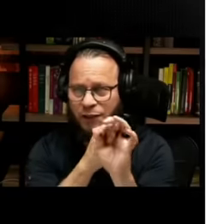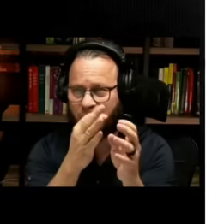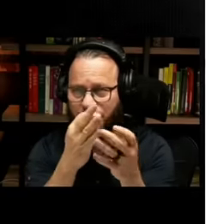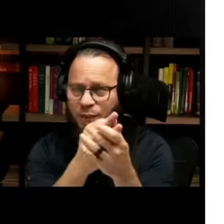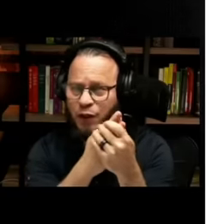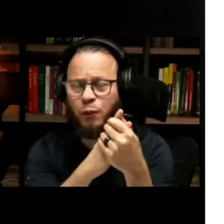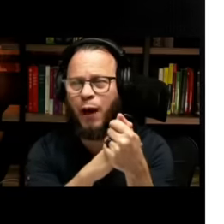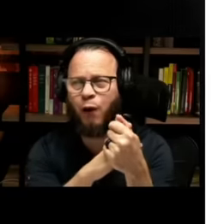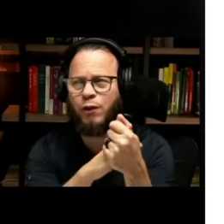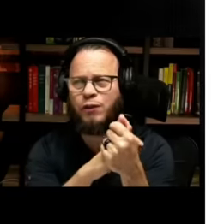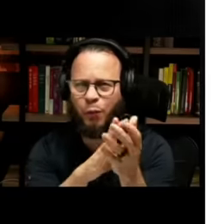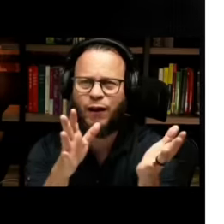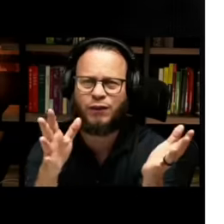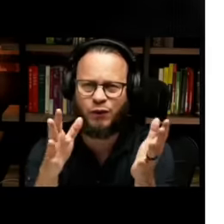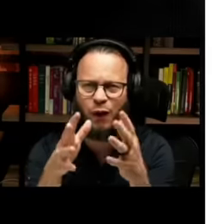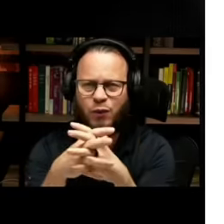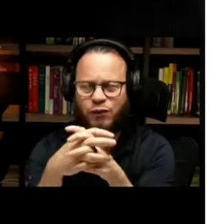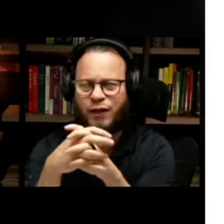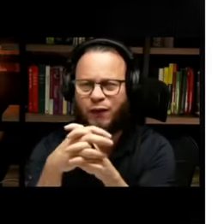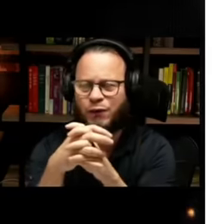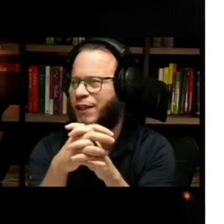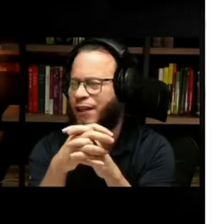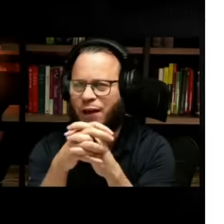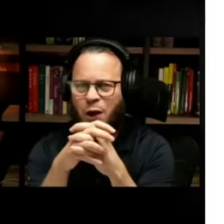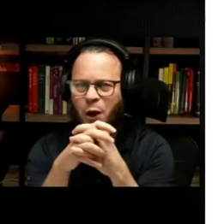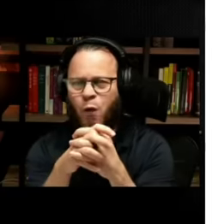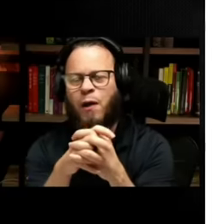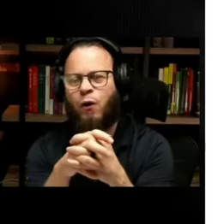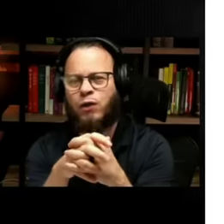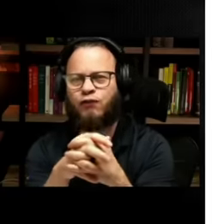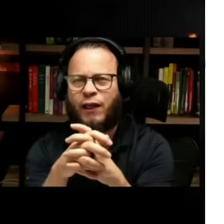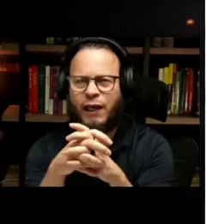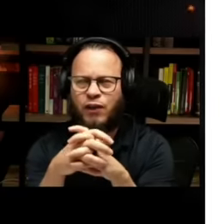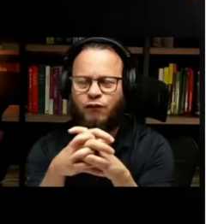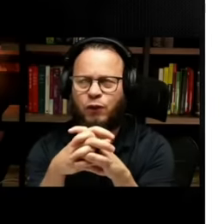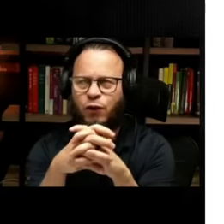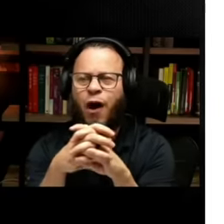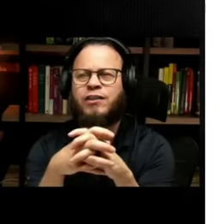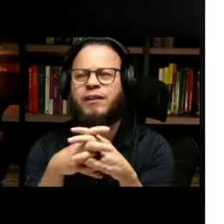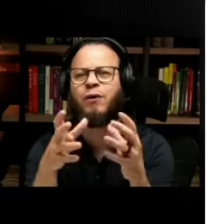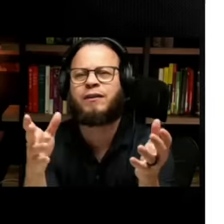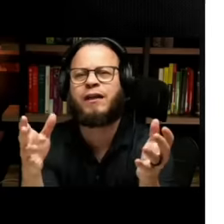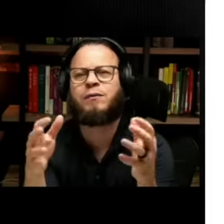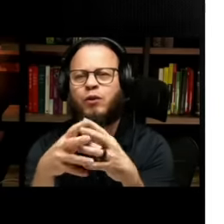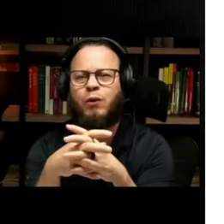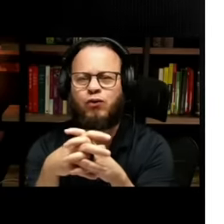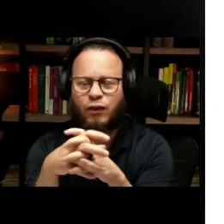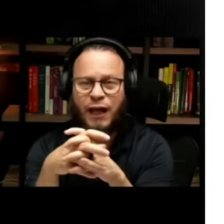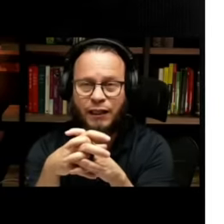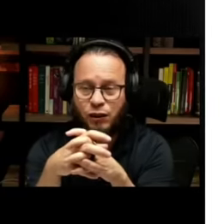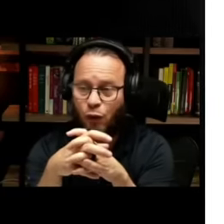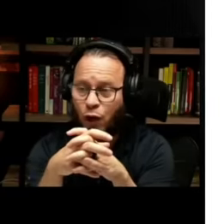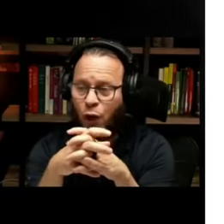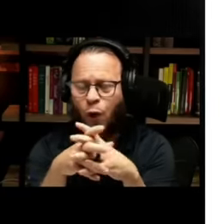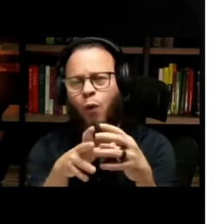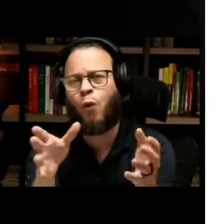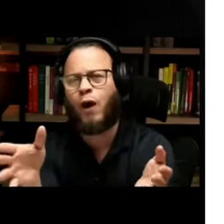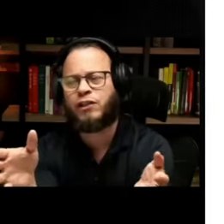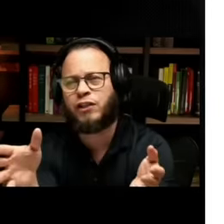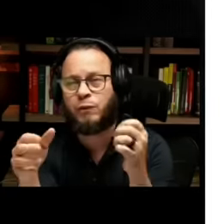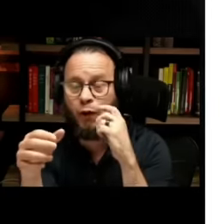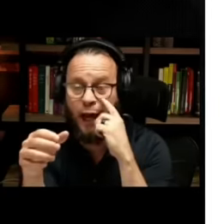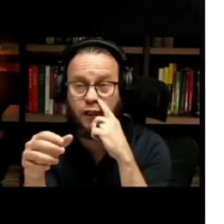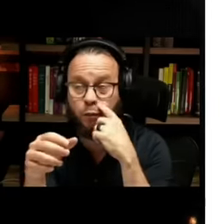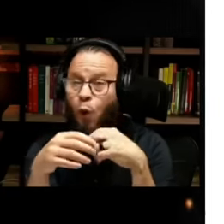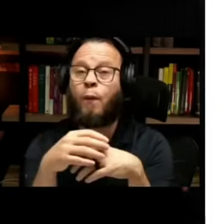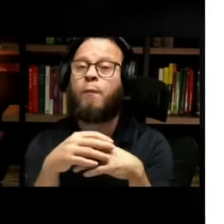Moraes e o Barroso podem julgar o Bolsonaro. Ou seja, o Barroso foi aquele que falou, nós derrotamos o bolsonarismo. O